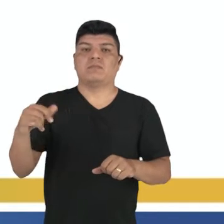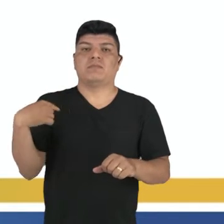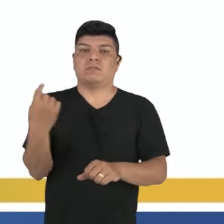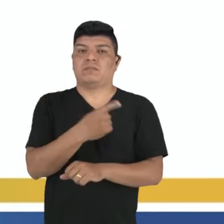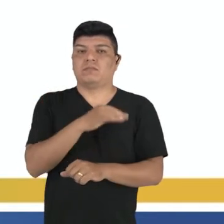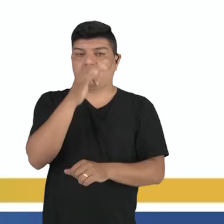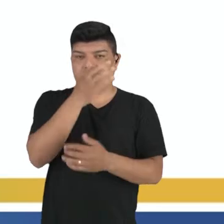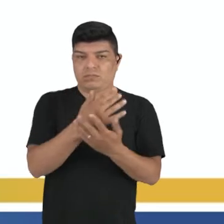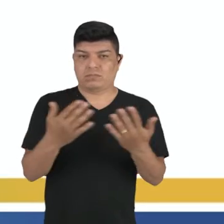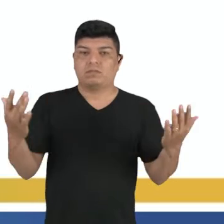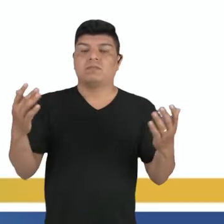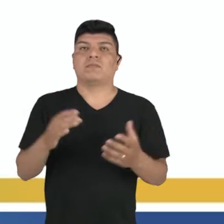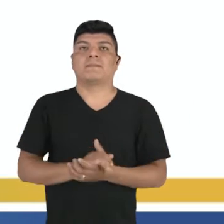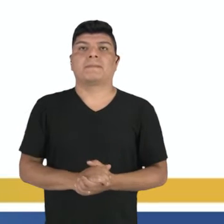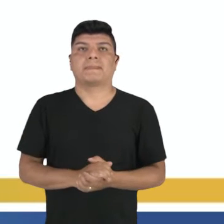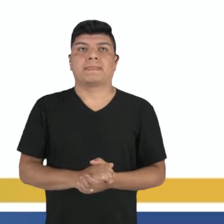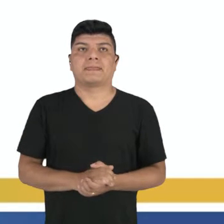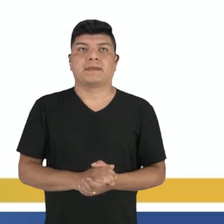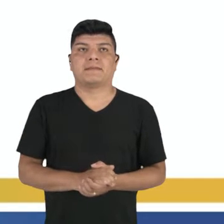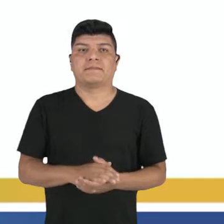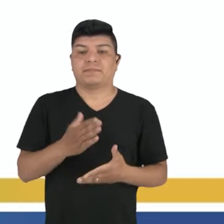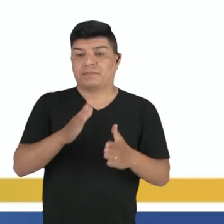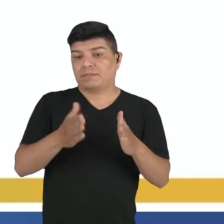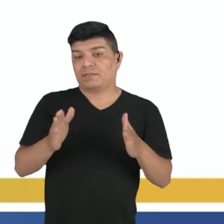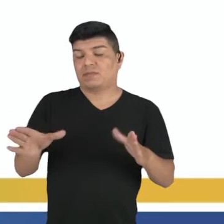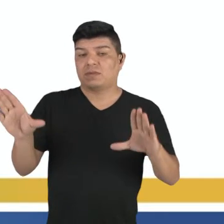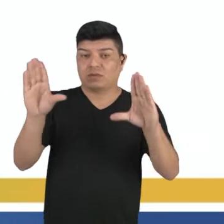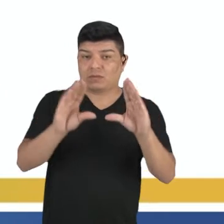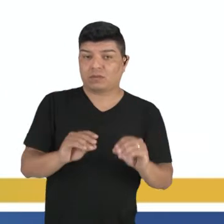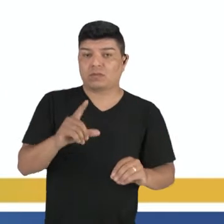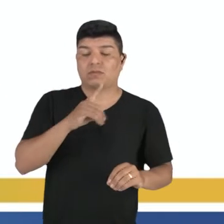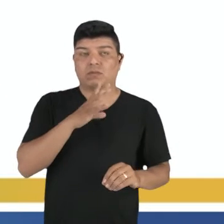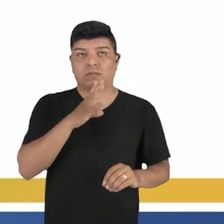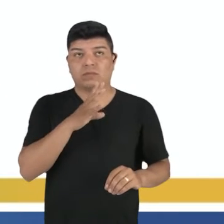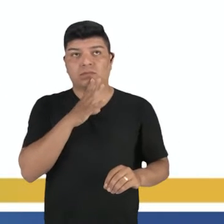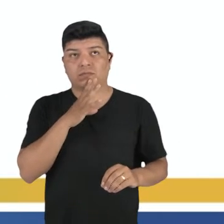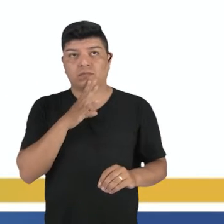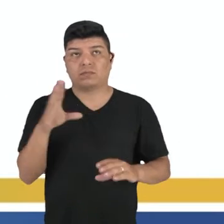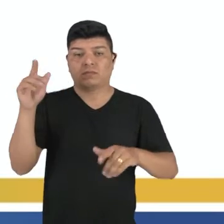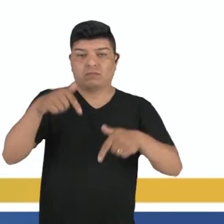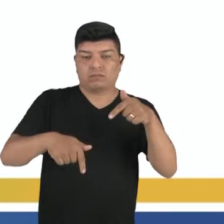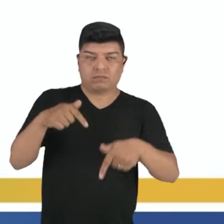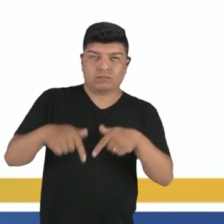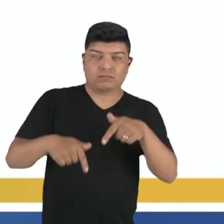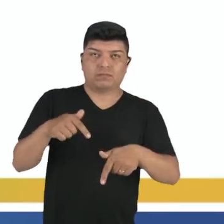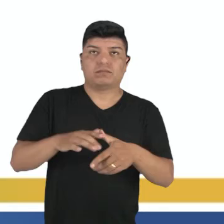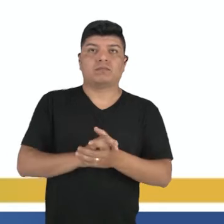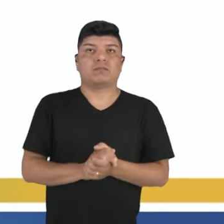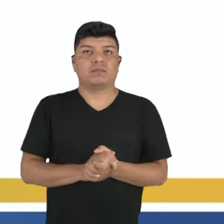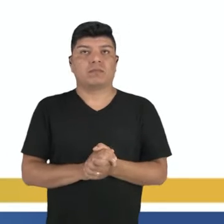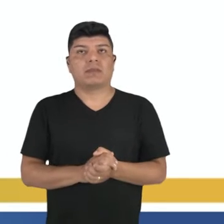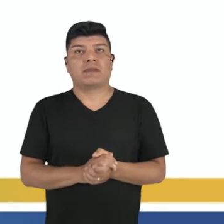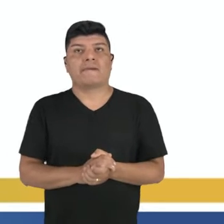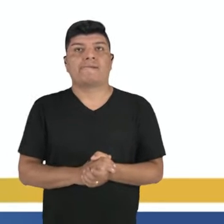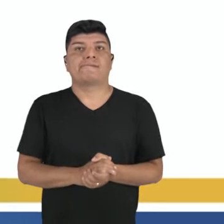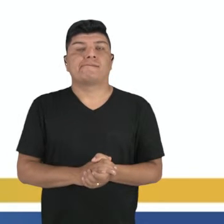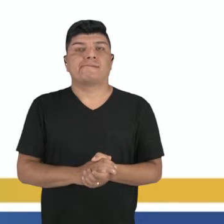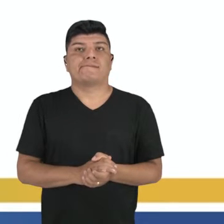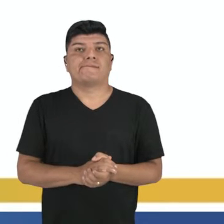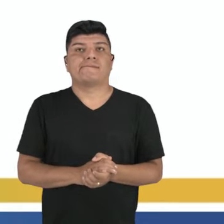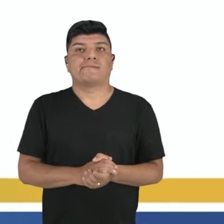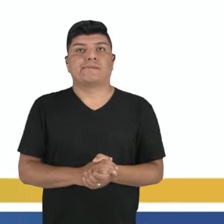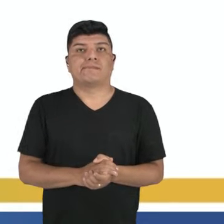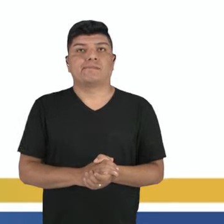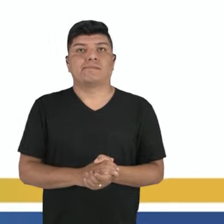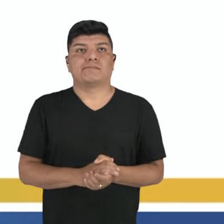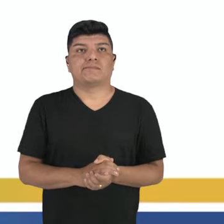para nossa planta existe na fase escura também que é conhecida como fase química né é